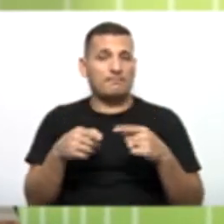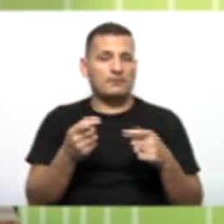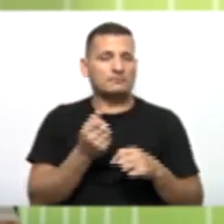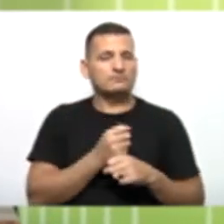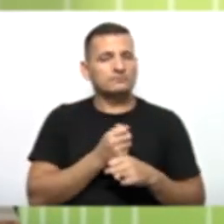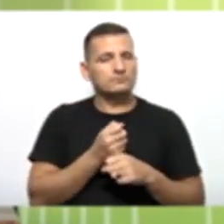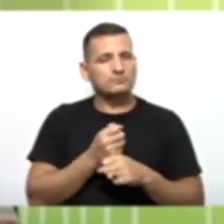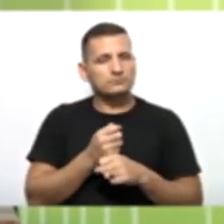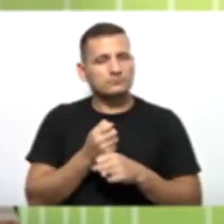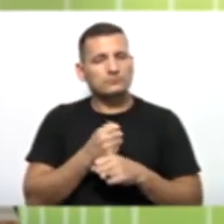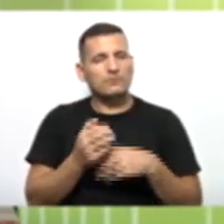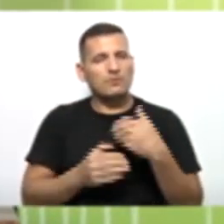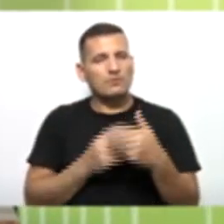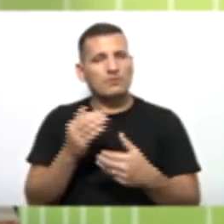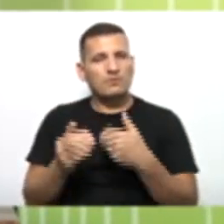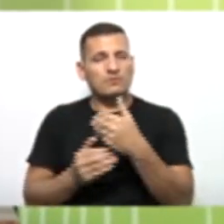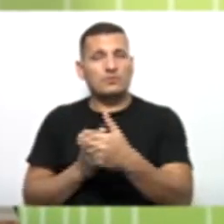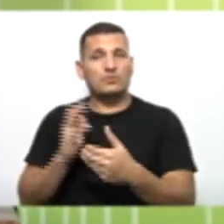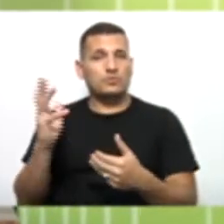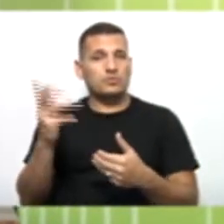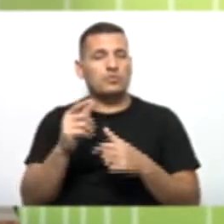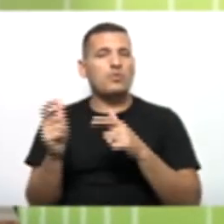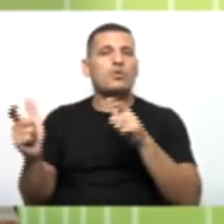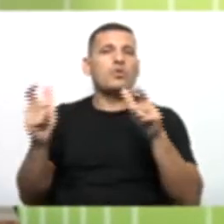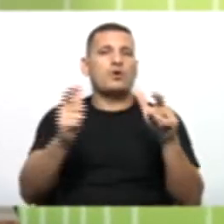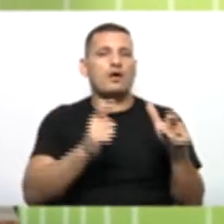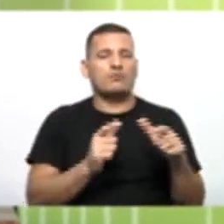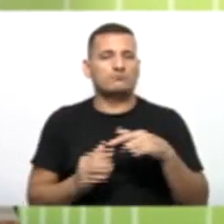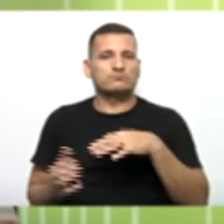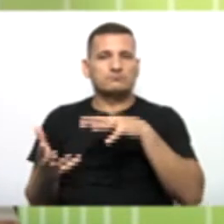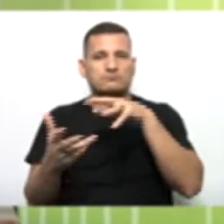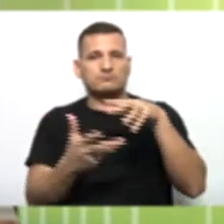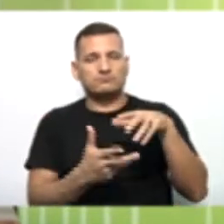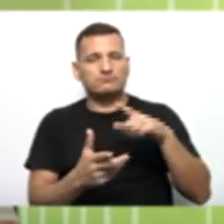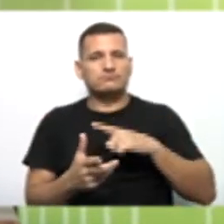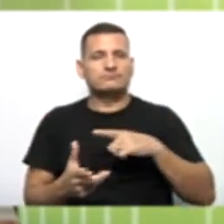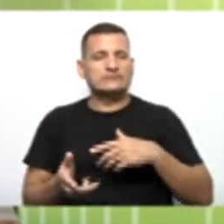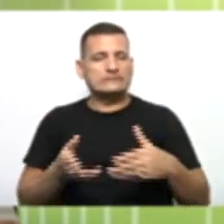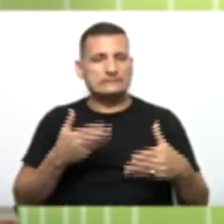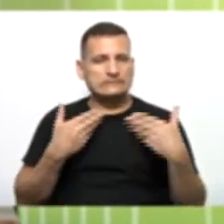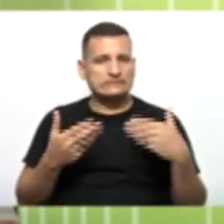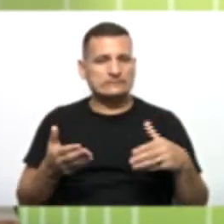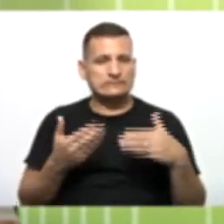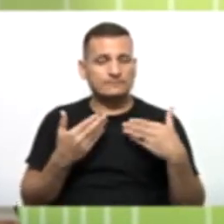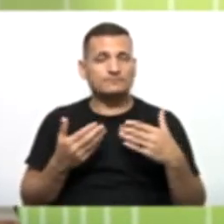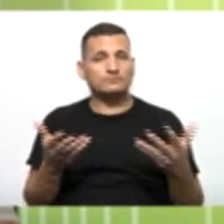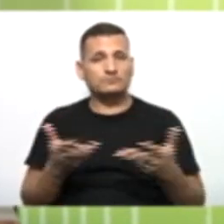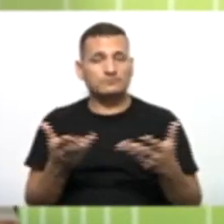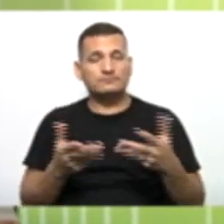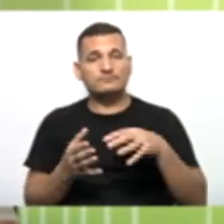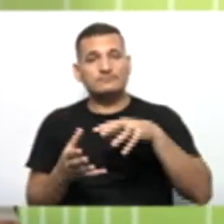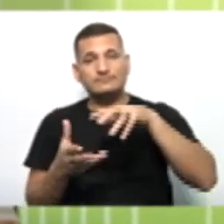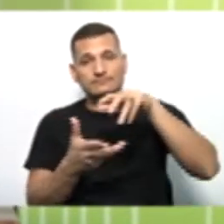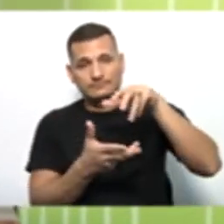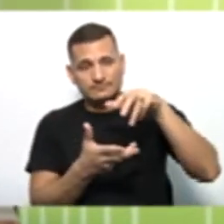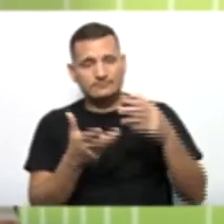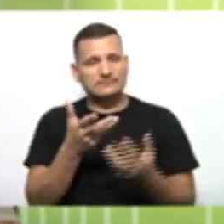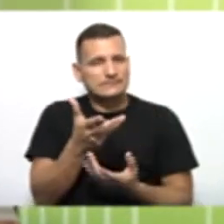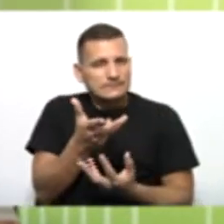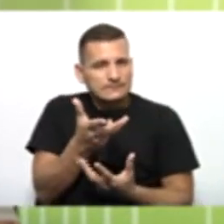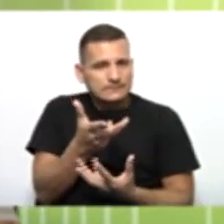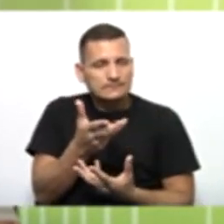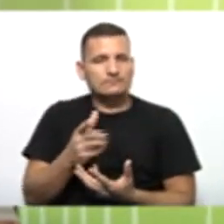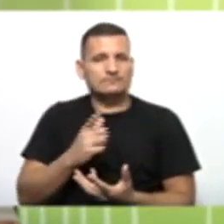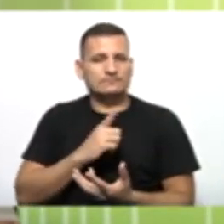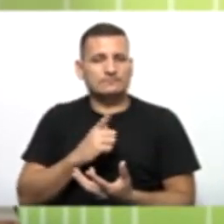anos, todos os locais em geral na Terra estão aquecendo. A média da temperatura na Terra está aquecendo. O aquecimento